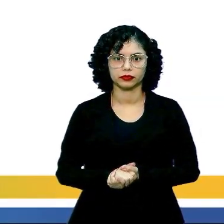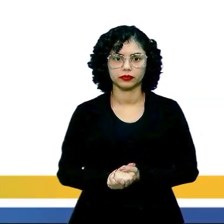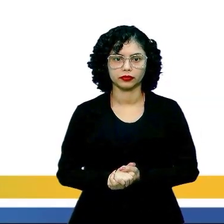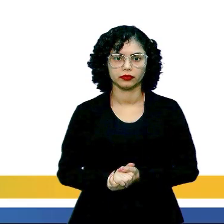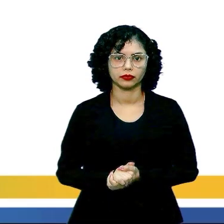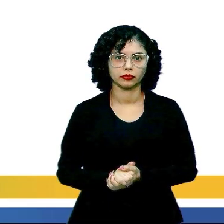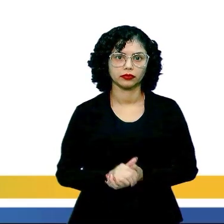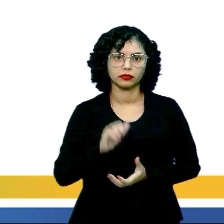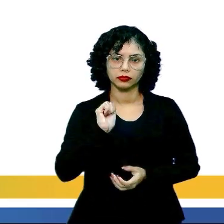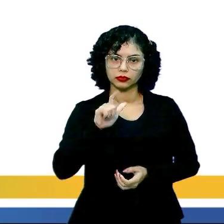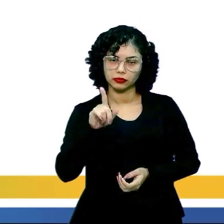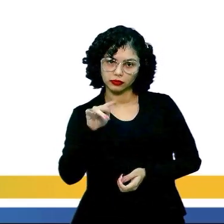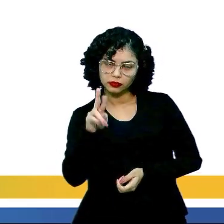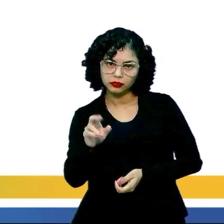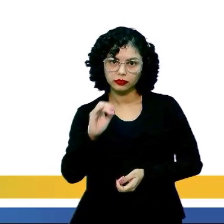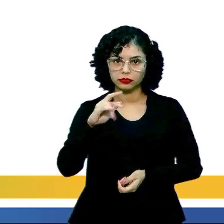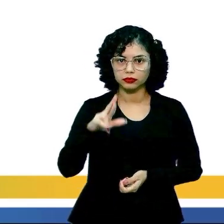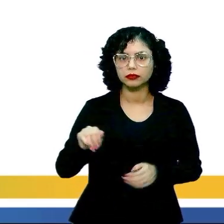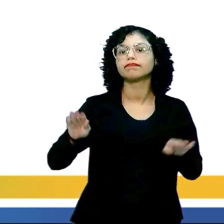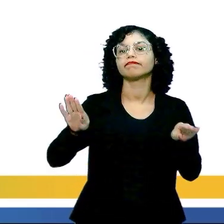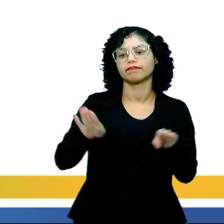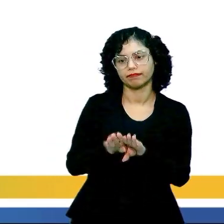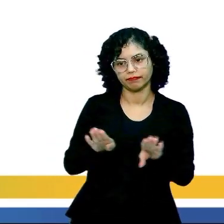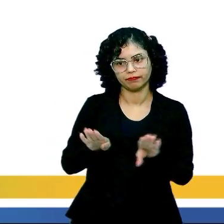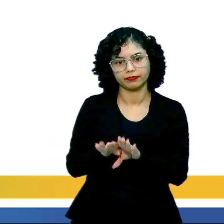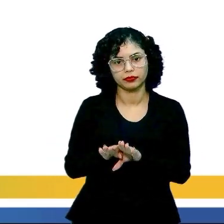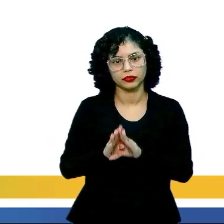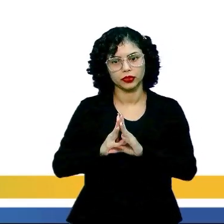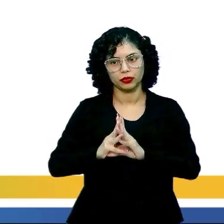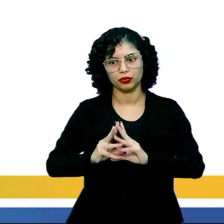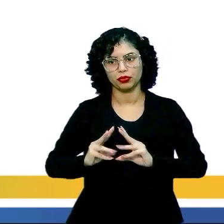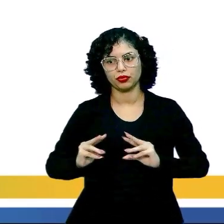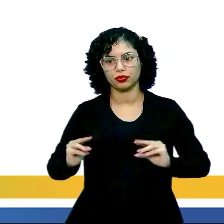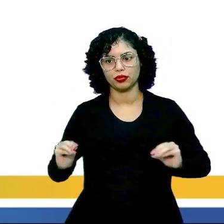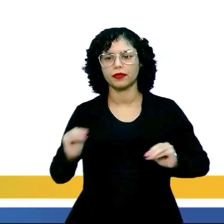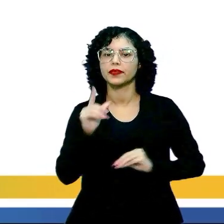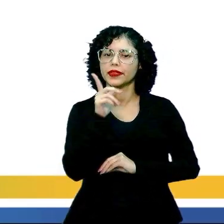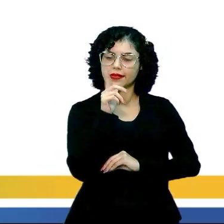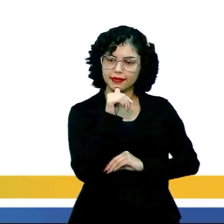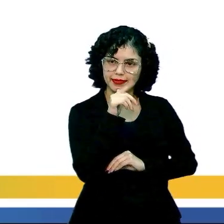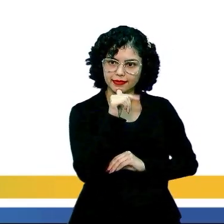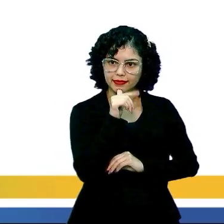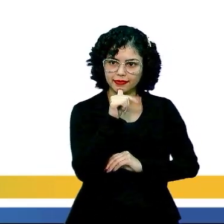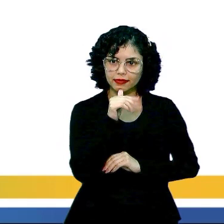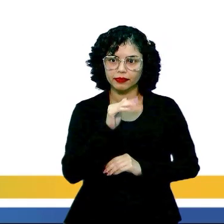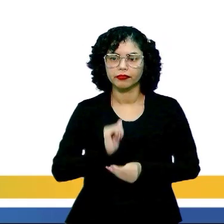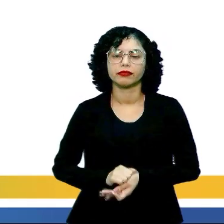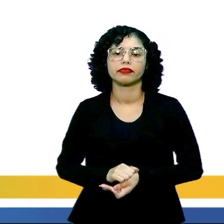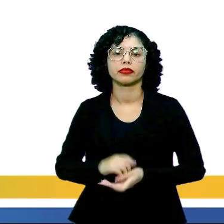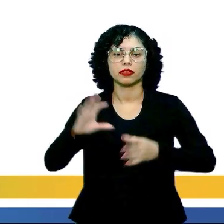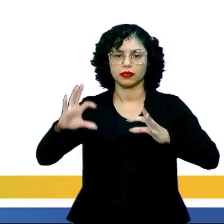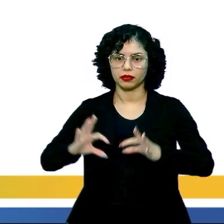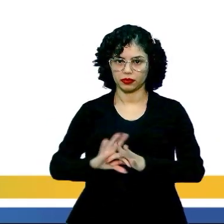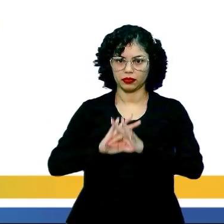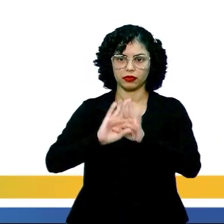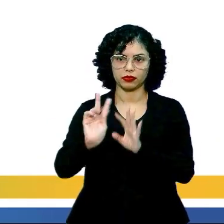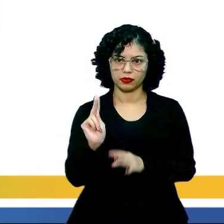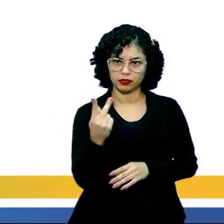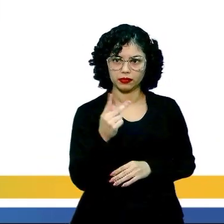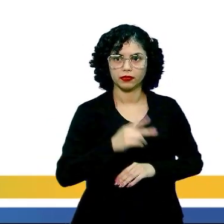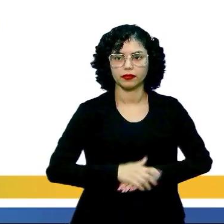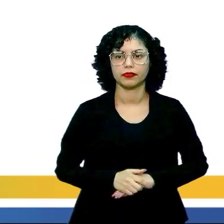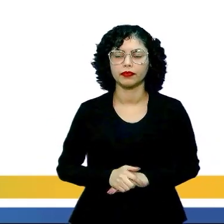Então, para os aldeídos e cetonas, eles também são solúveis em água, fazem ligação de hidrogênio,